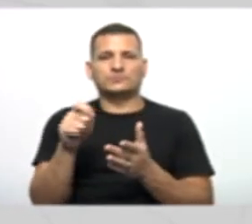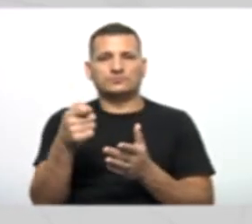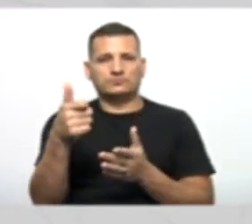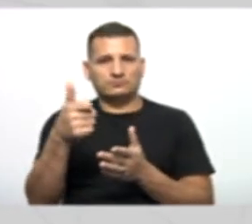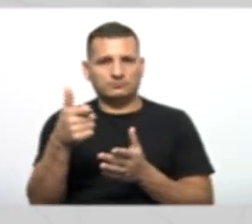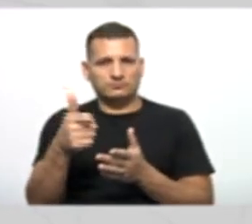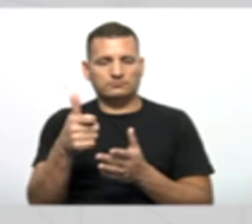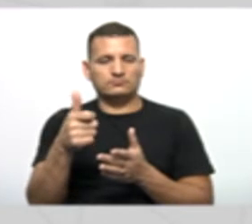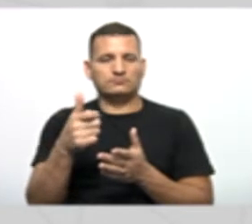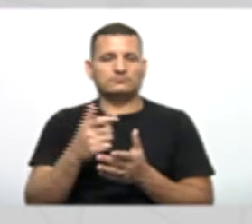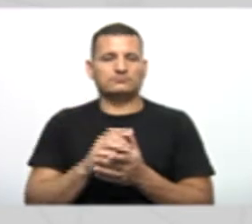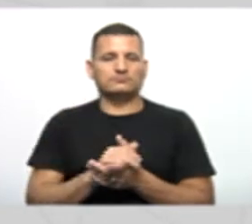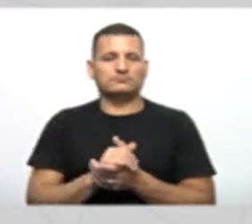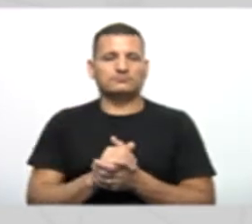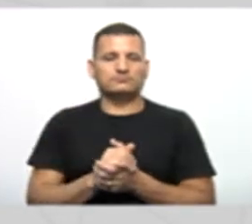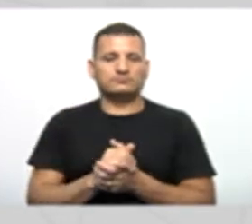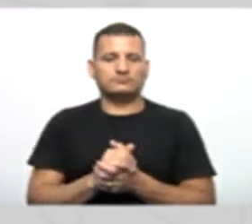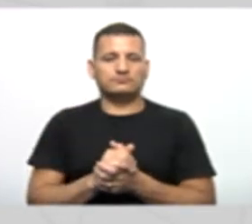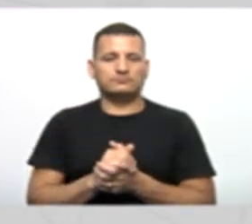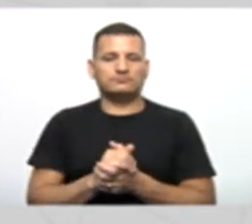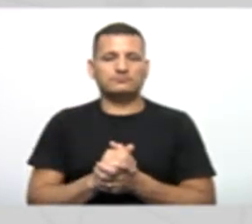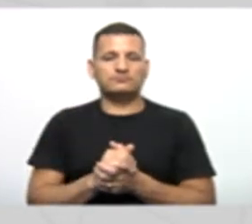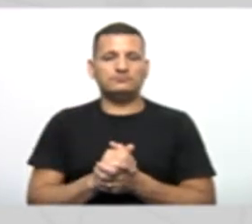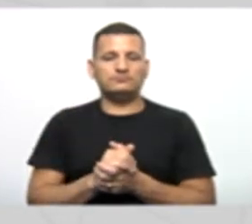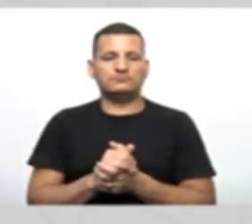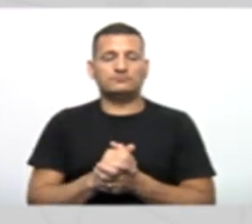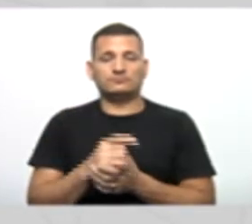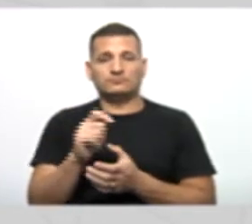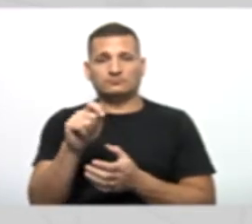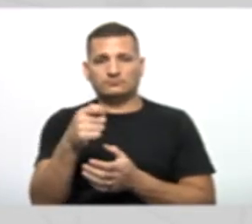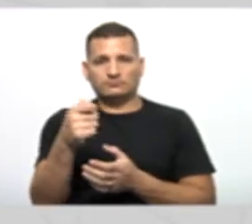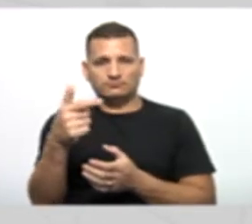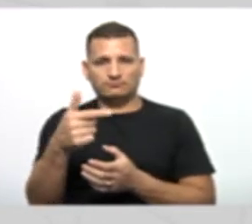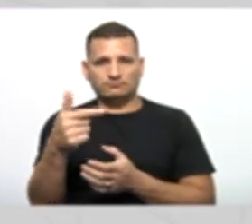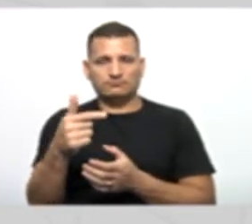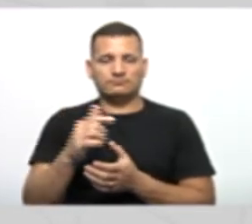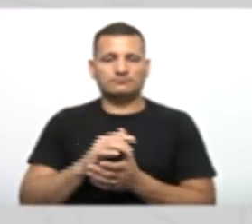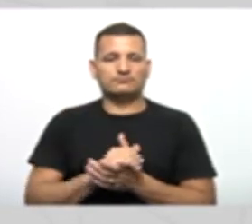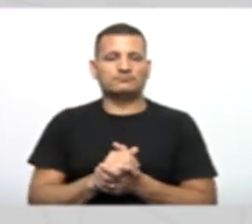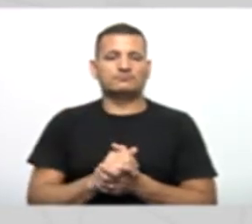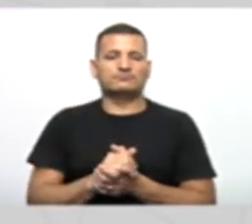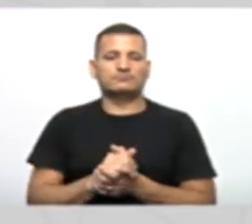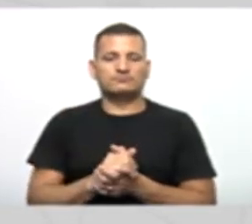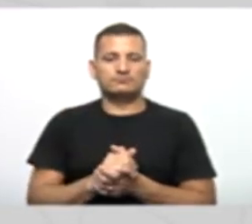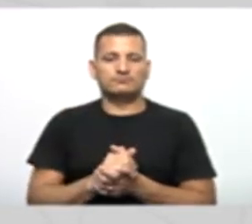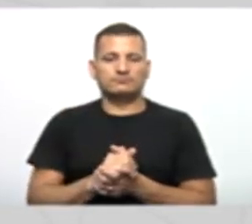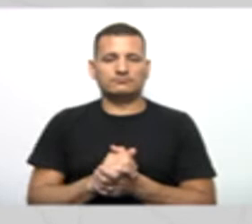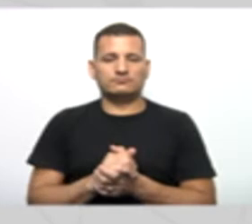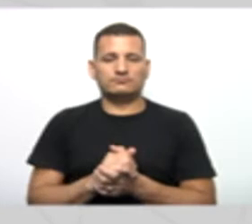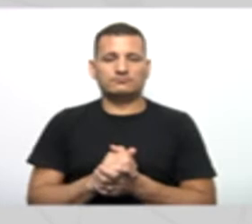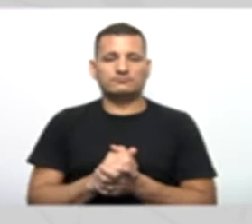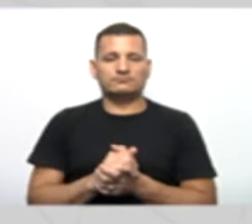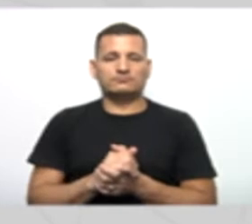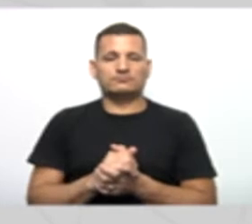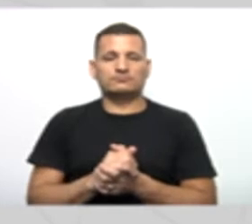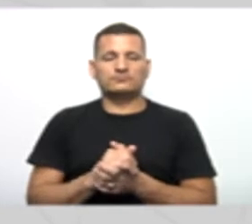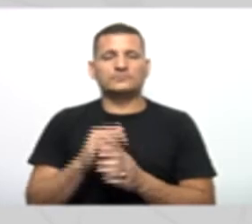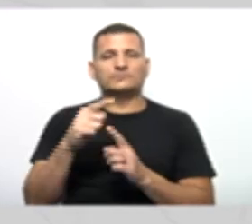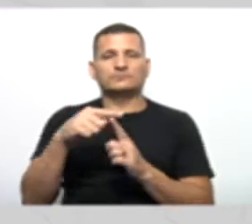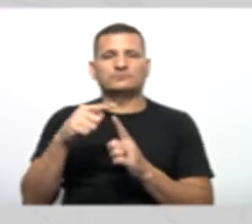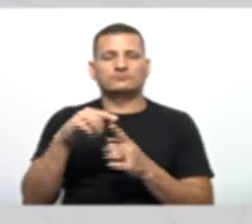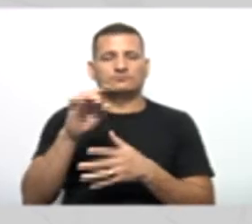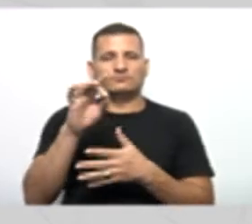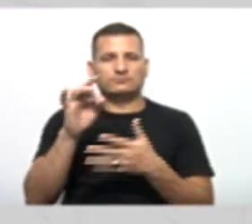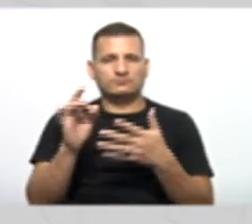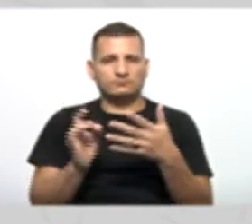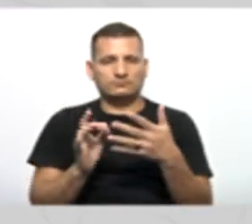certo? O que é chave estrangeira e aqui o tipo de cada um dos dados, certo? Então